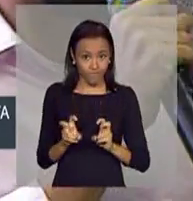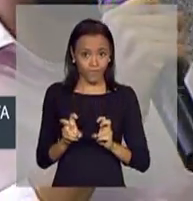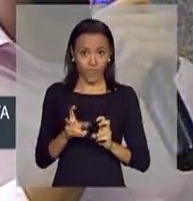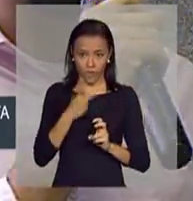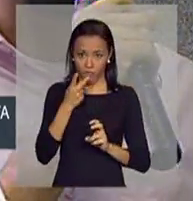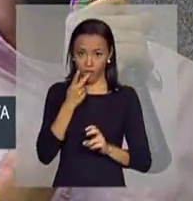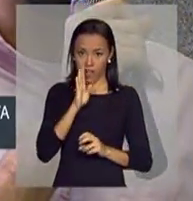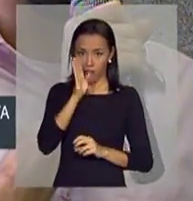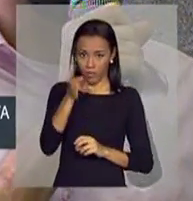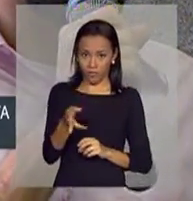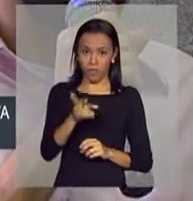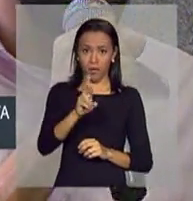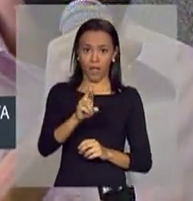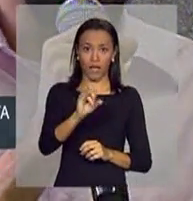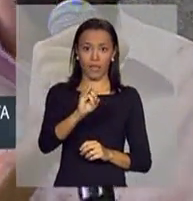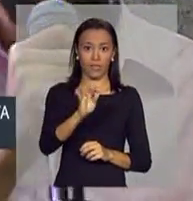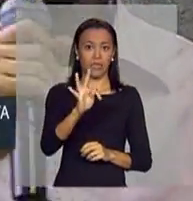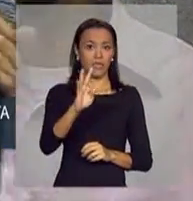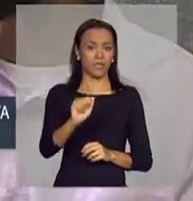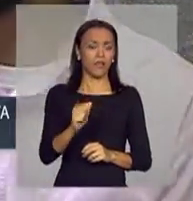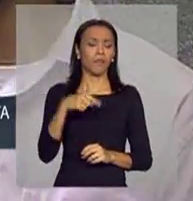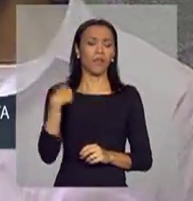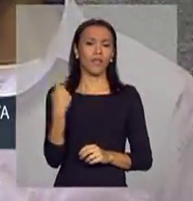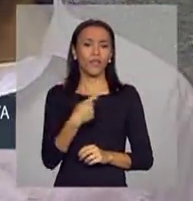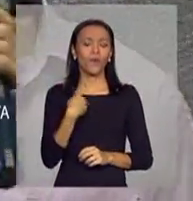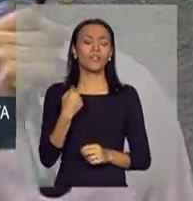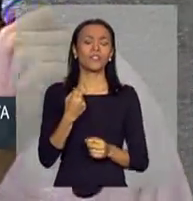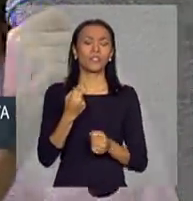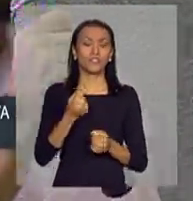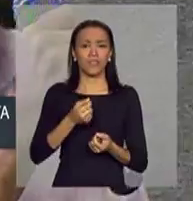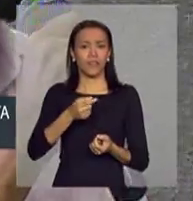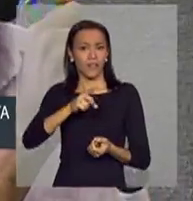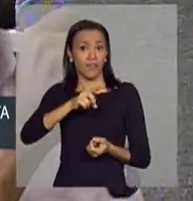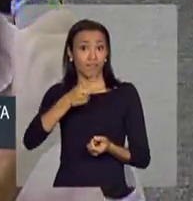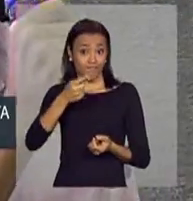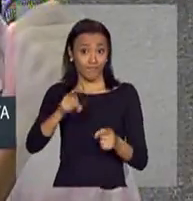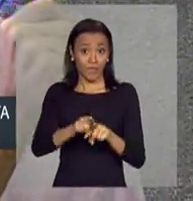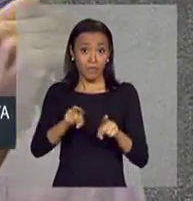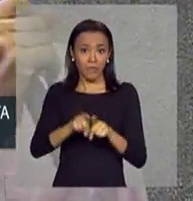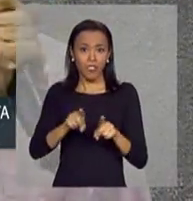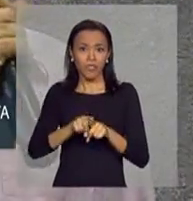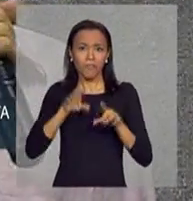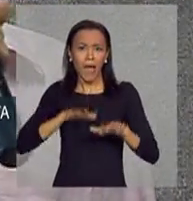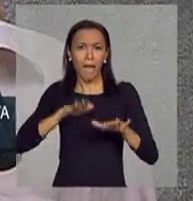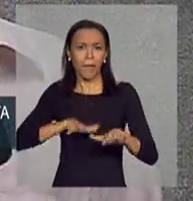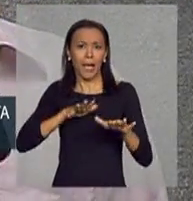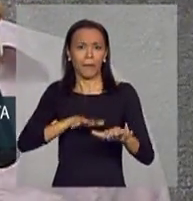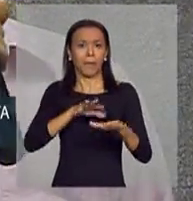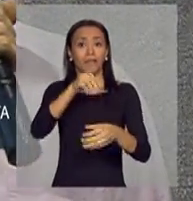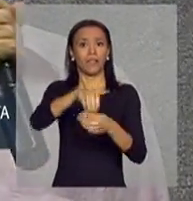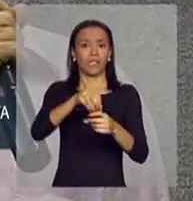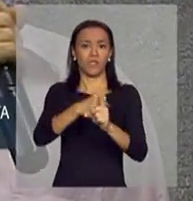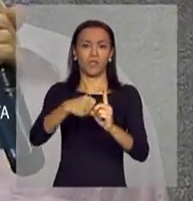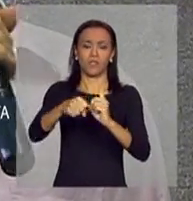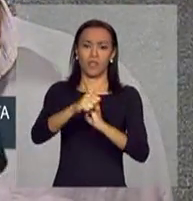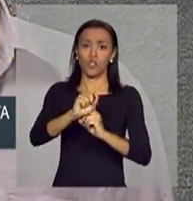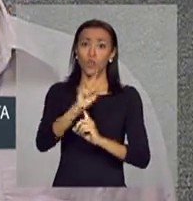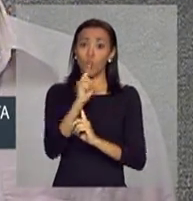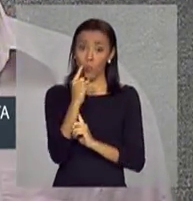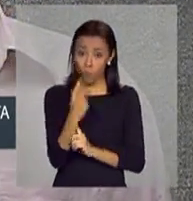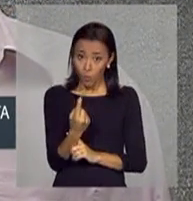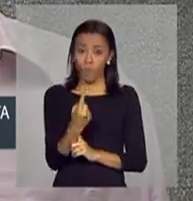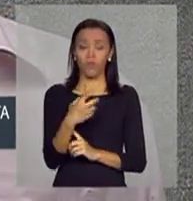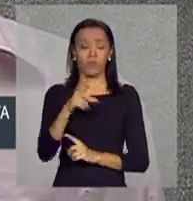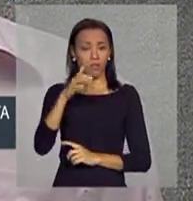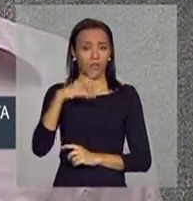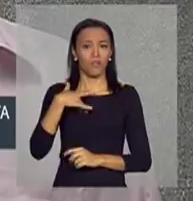doutora Maria Rita, para a gente poder ir criando esse clima na sociedade de mobilização. Uma delas, que me parece